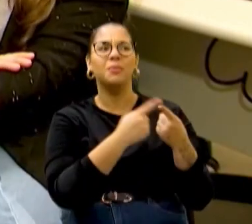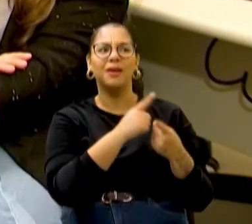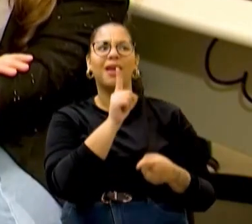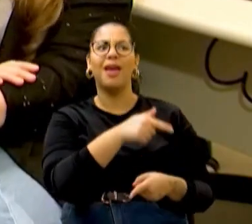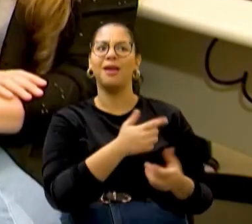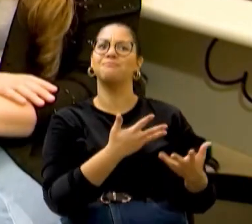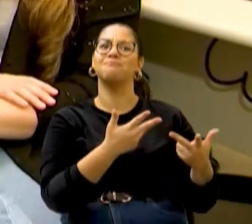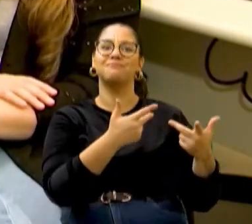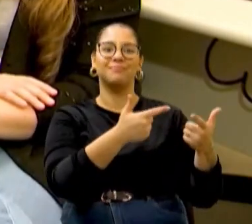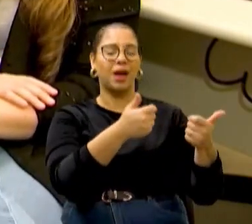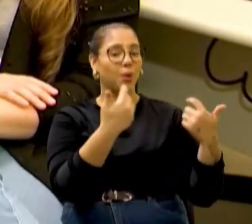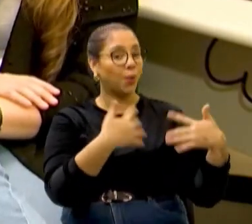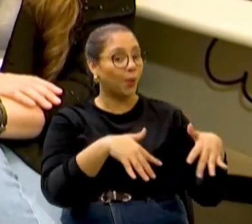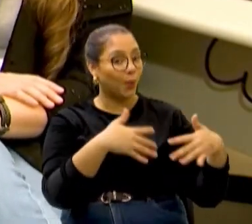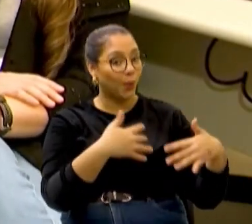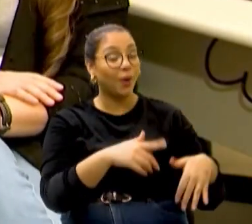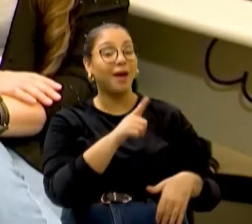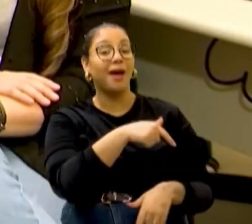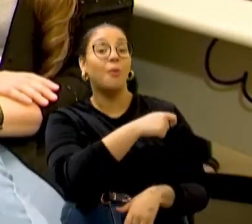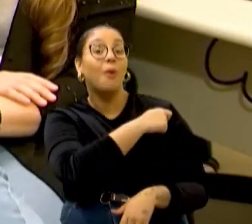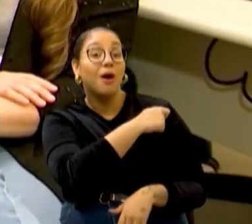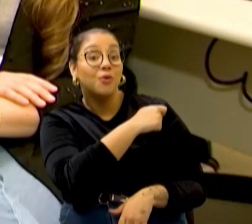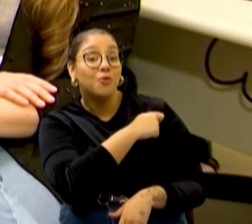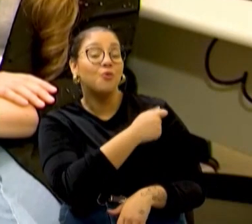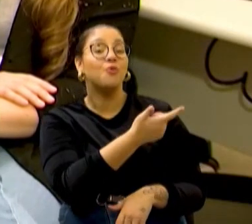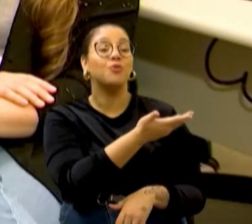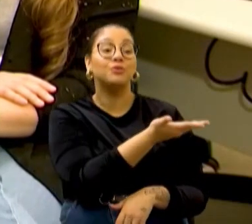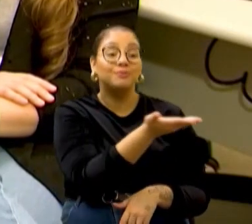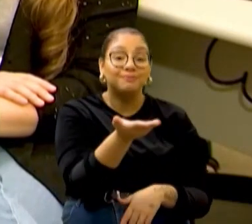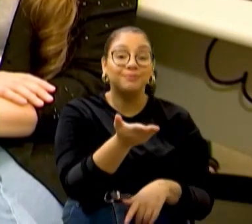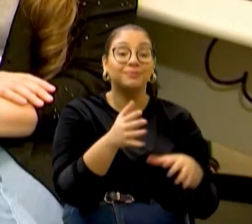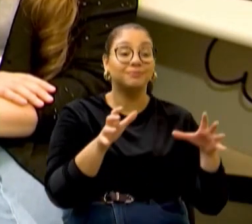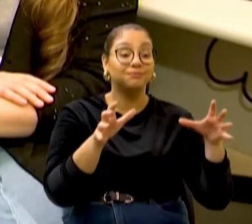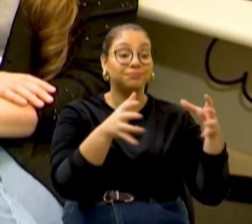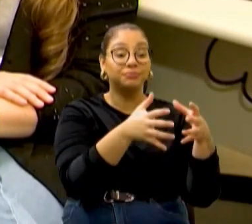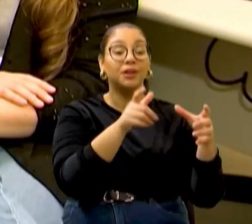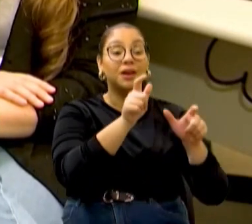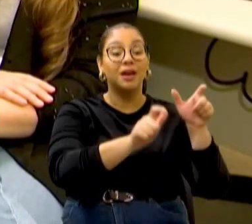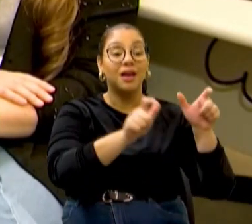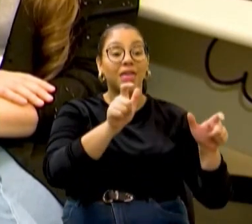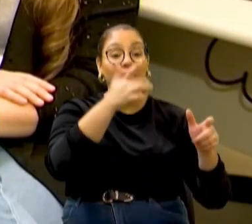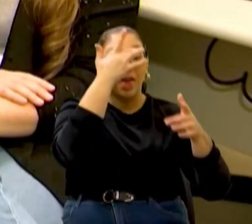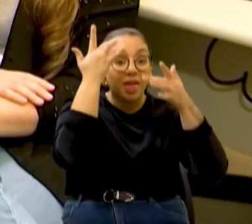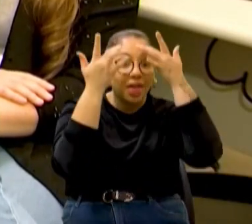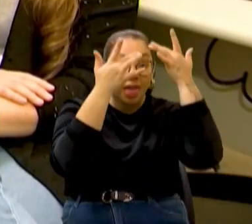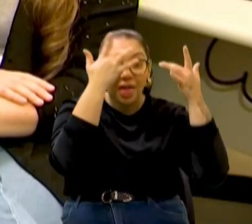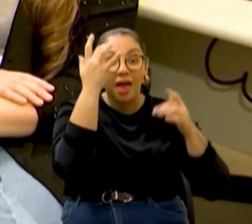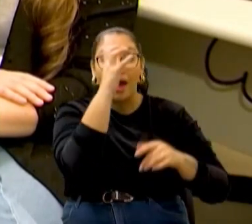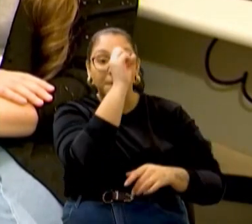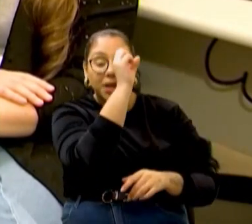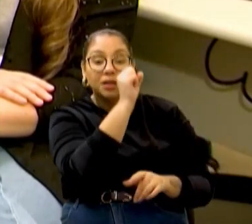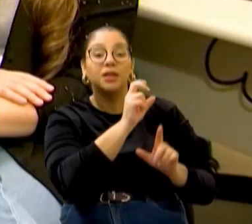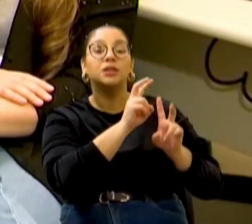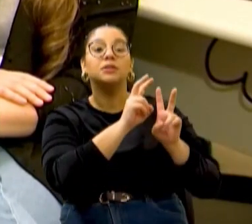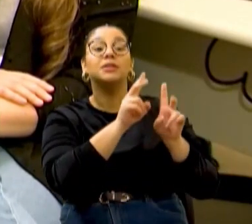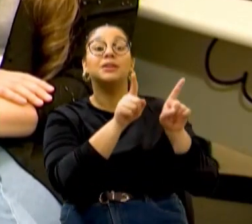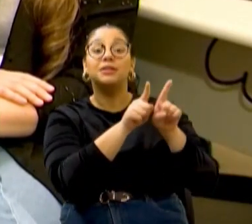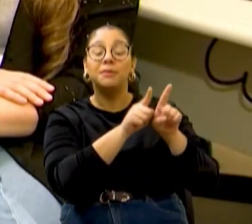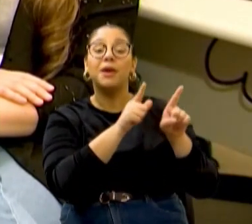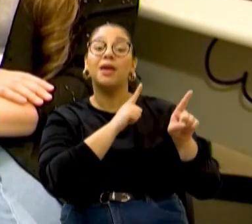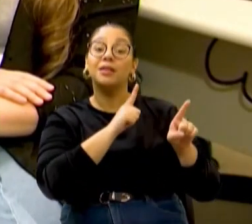no projeto é porque eu acho isso sensacional quando não é o aluno o aluno quando o pessoal enfim vai